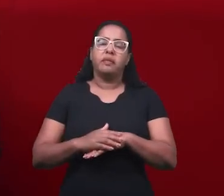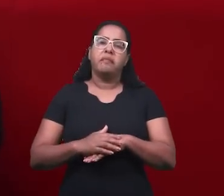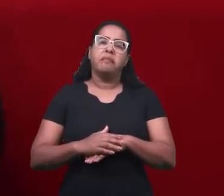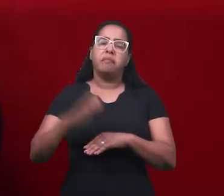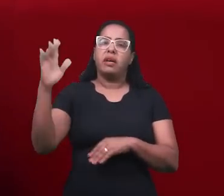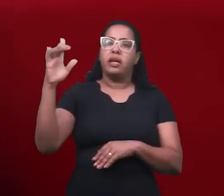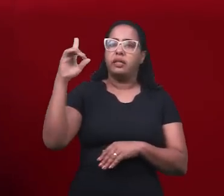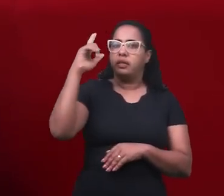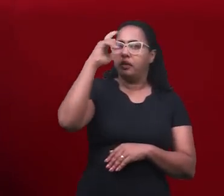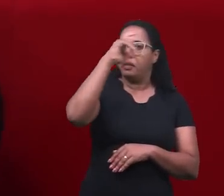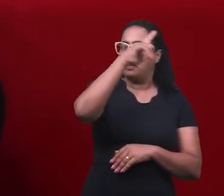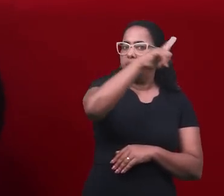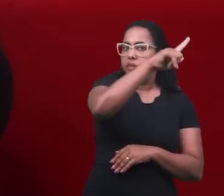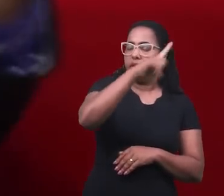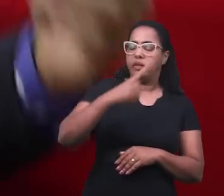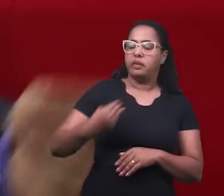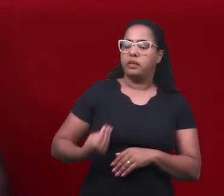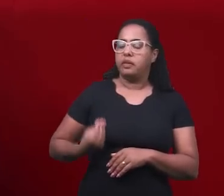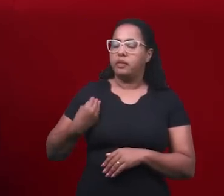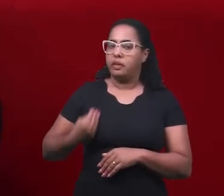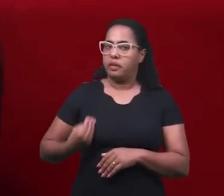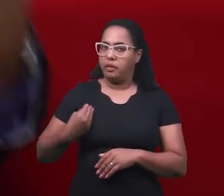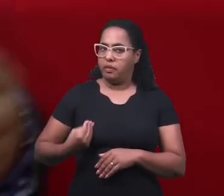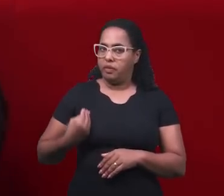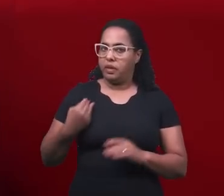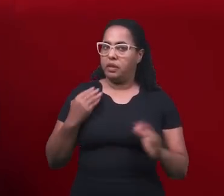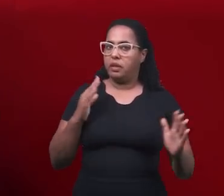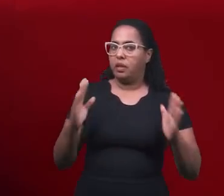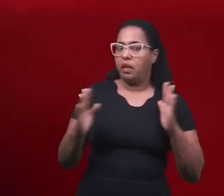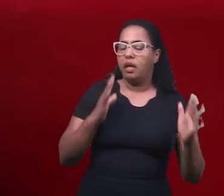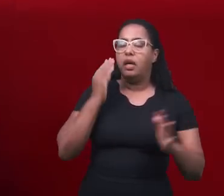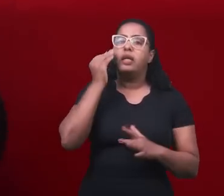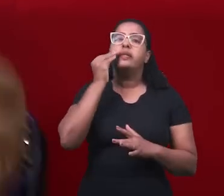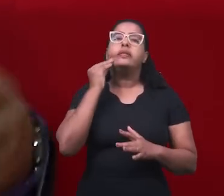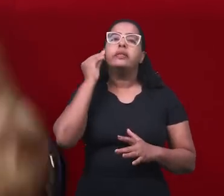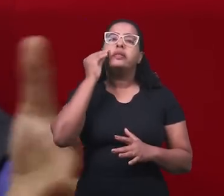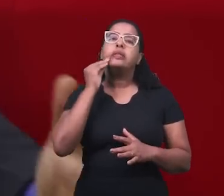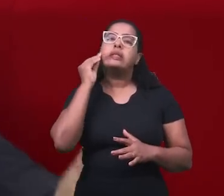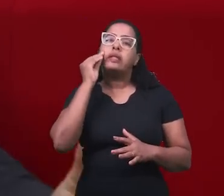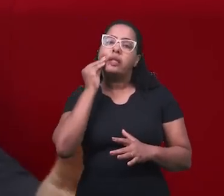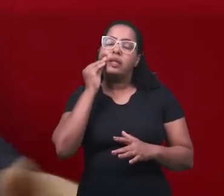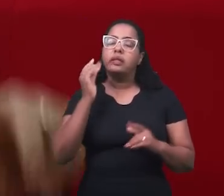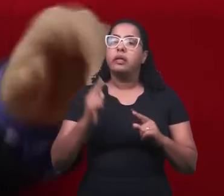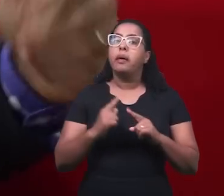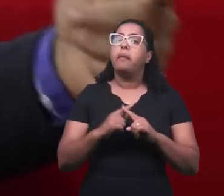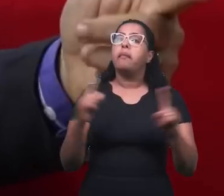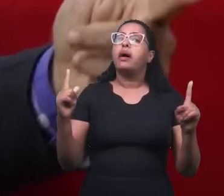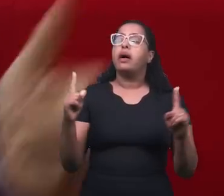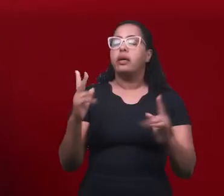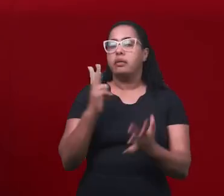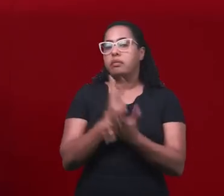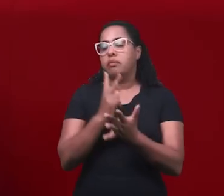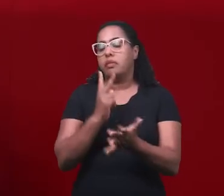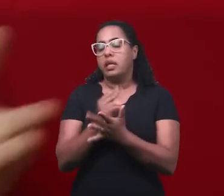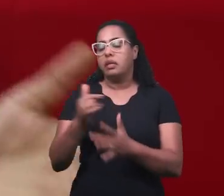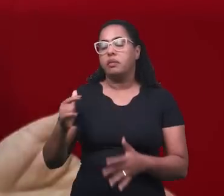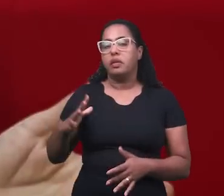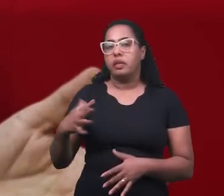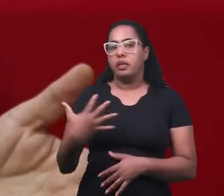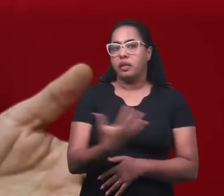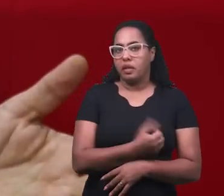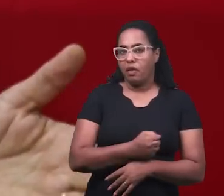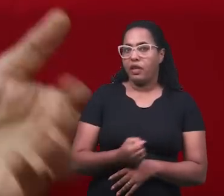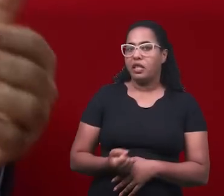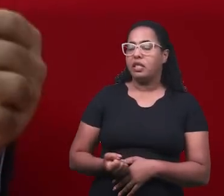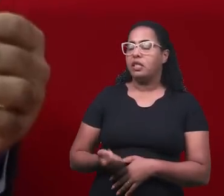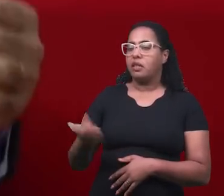mais difícil das vidas, né, das experiências nesta vida, mas ainda tivéssemos a salvação, já